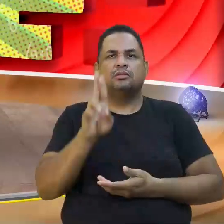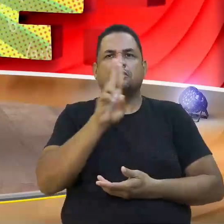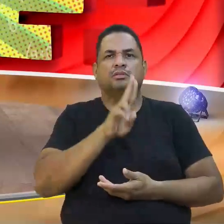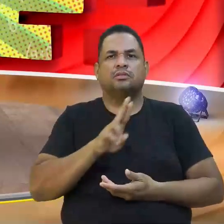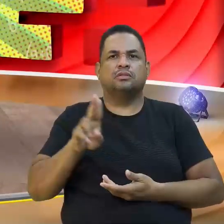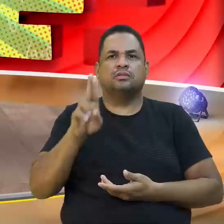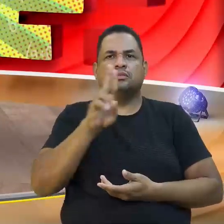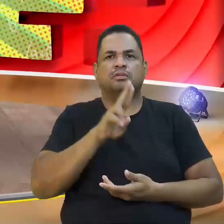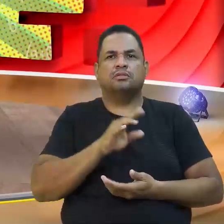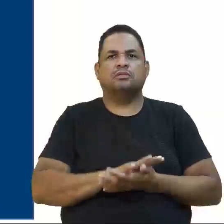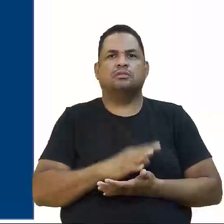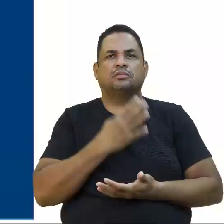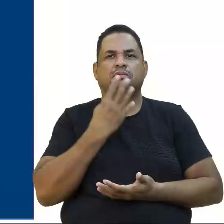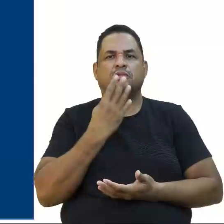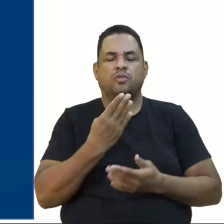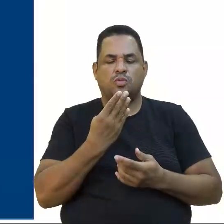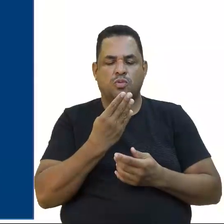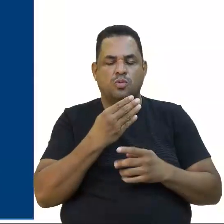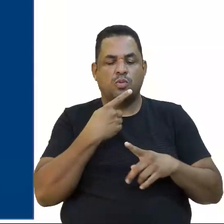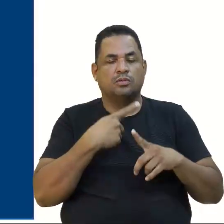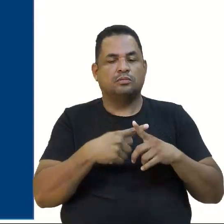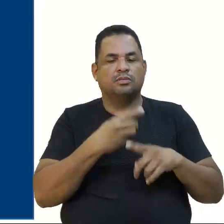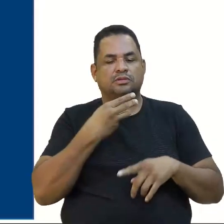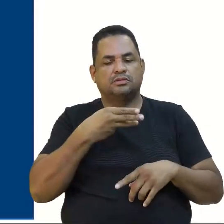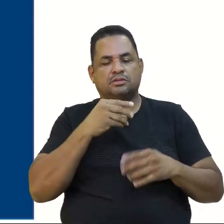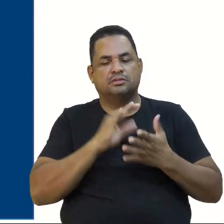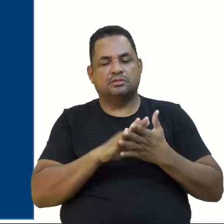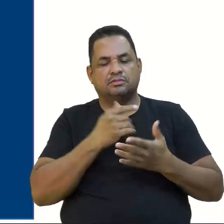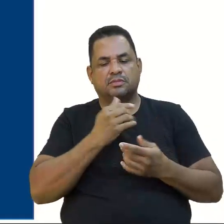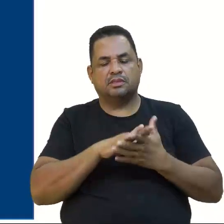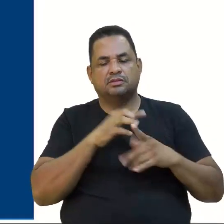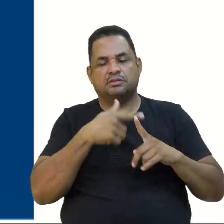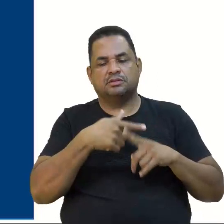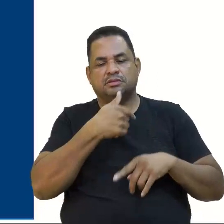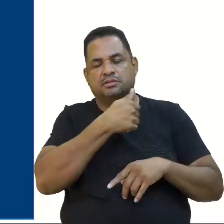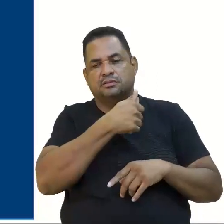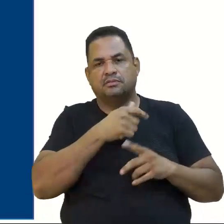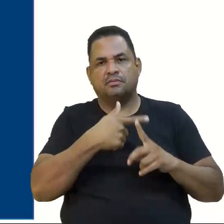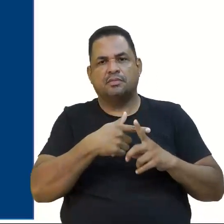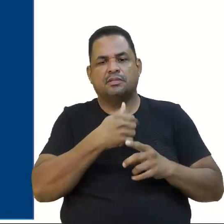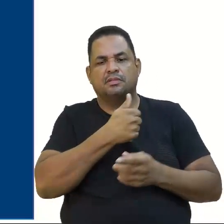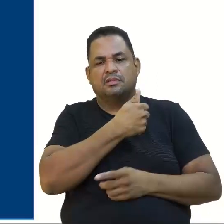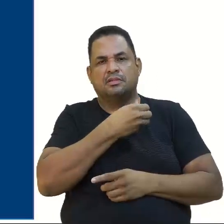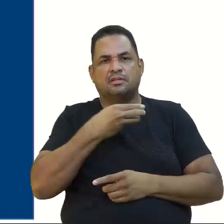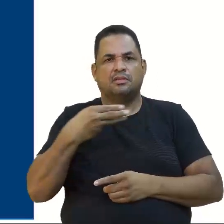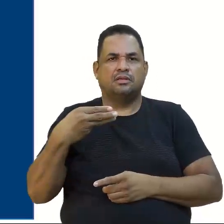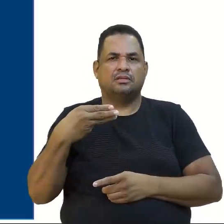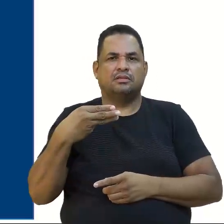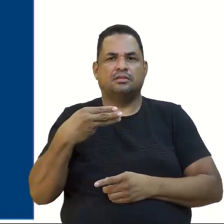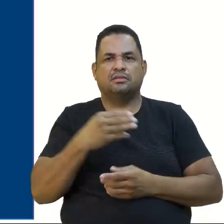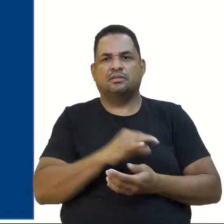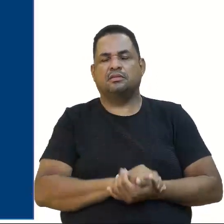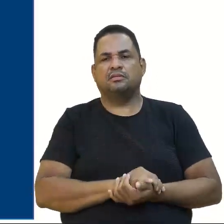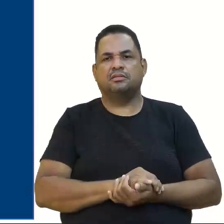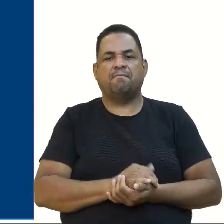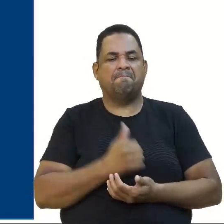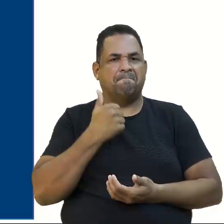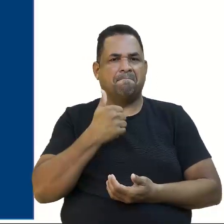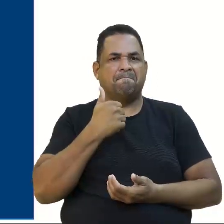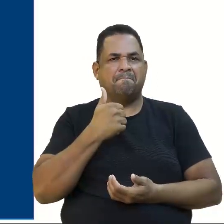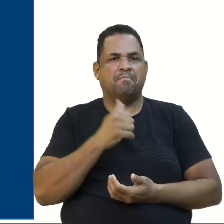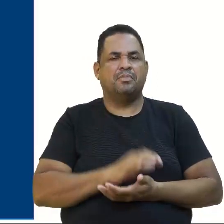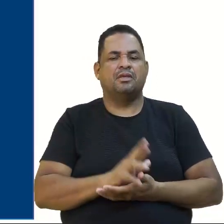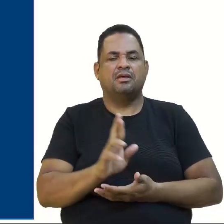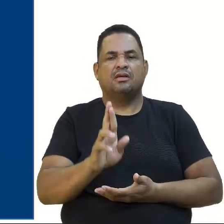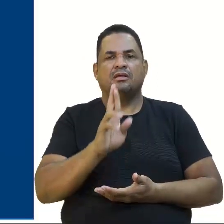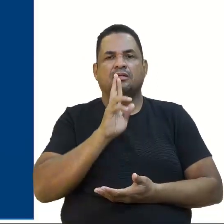Peraí, calma. 4 mais 3, 7, mais 3, 10, mais 3... 13, já sei ali. Beleza, a resposta